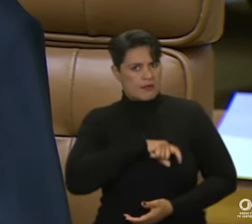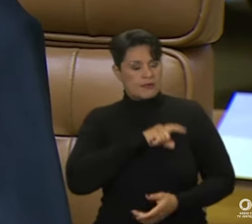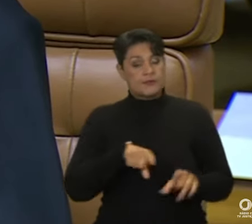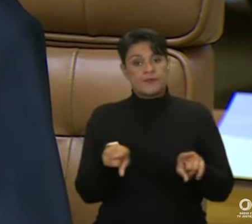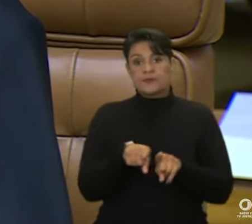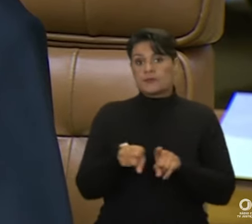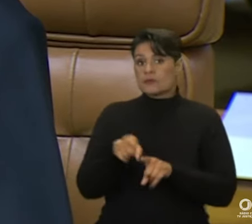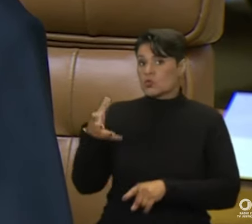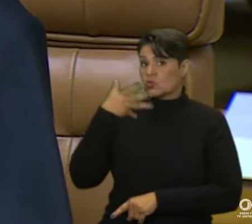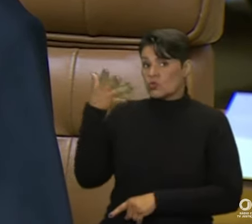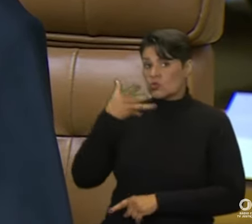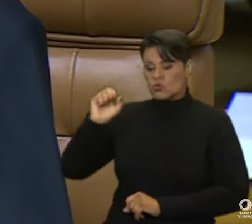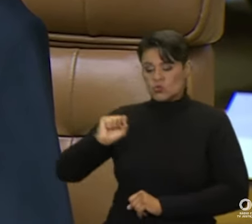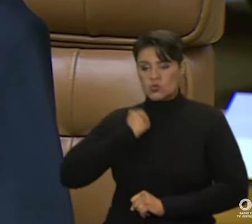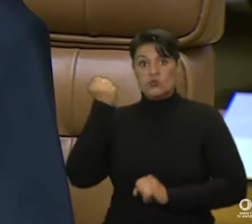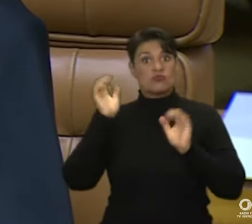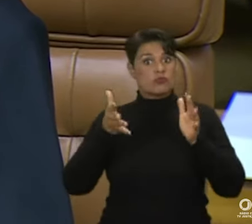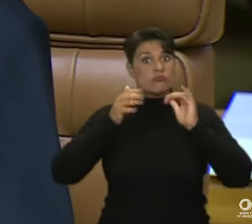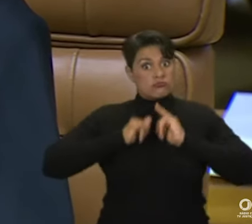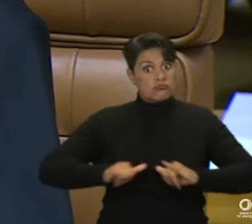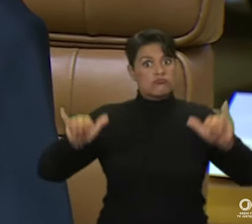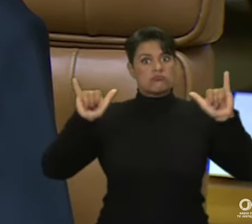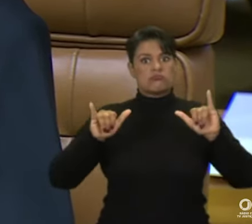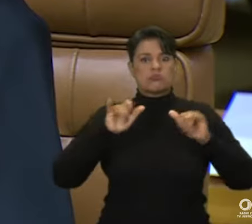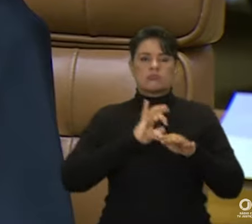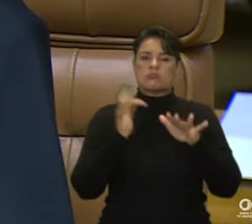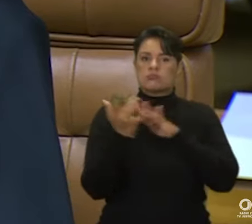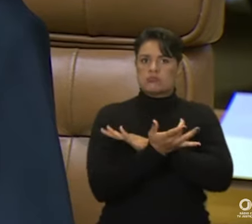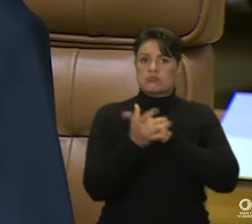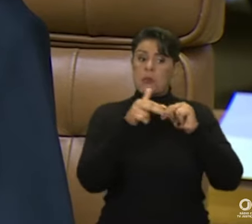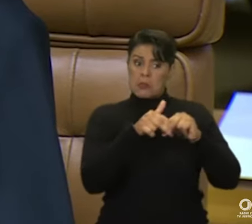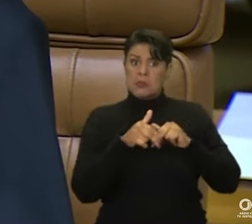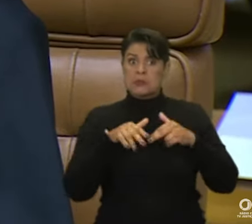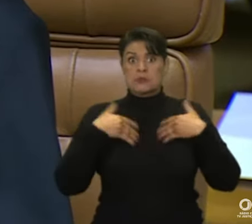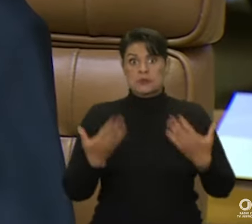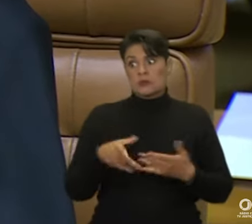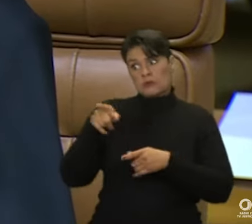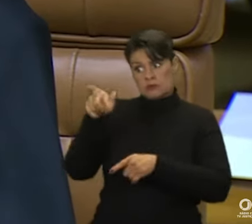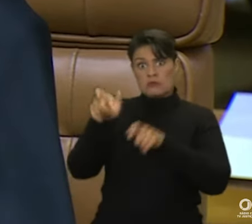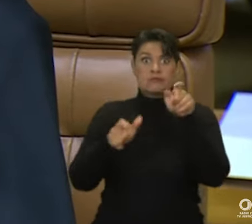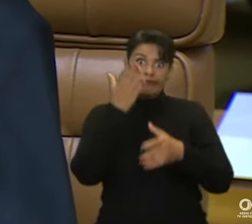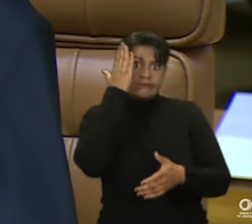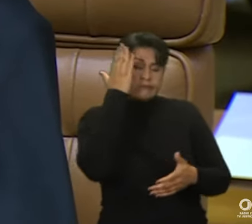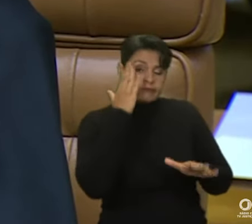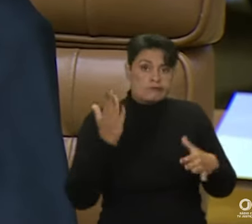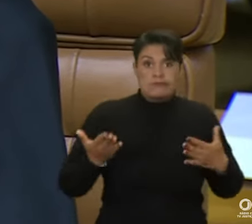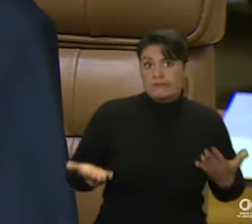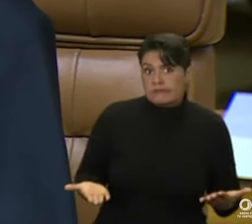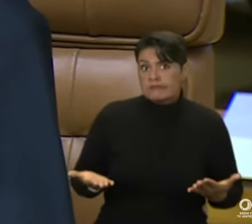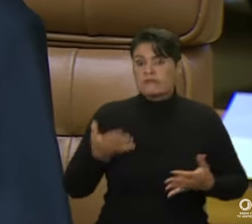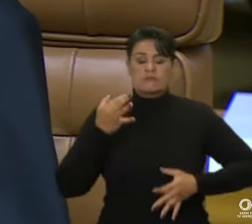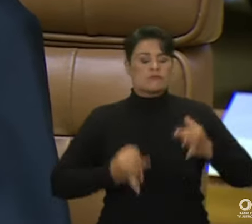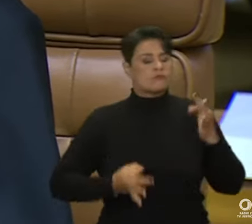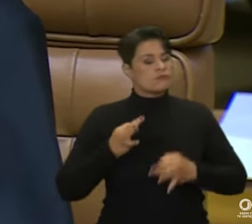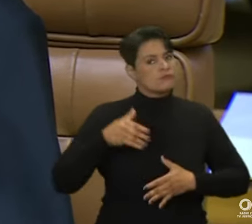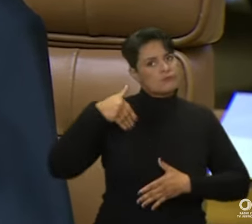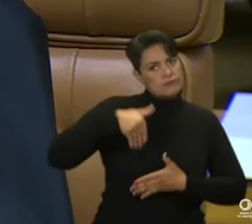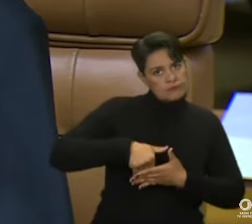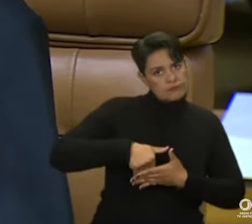amplamente divulgados nas redes sociais e que, por isso, chegaram ao conhecimento de autoridades da Justiça Eleitoral e do